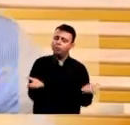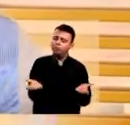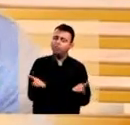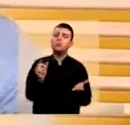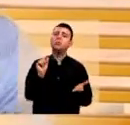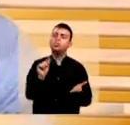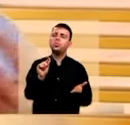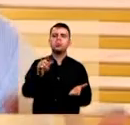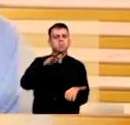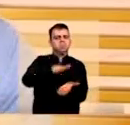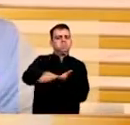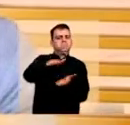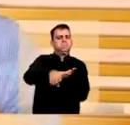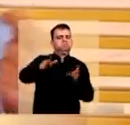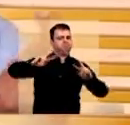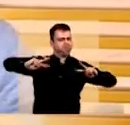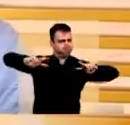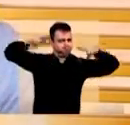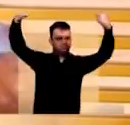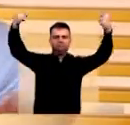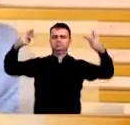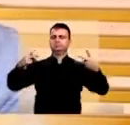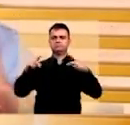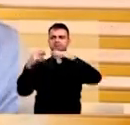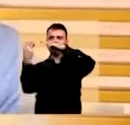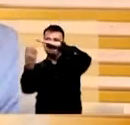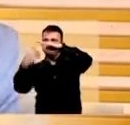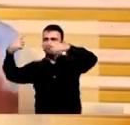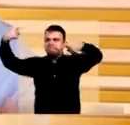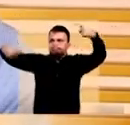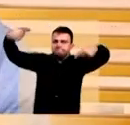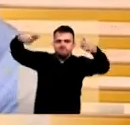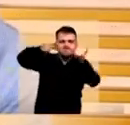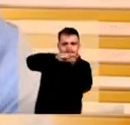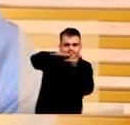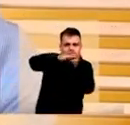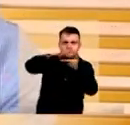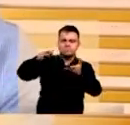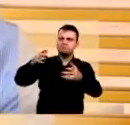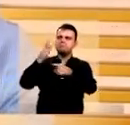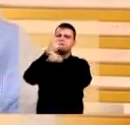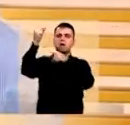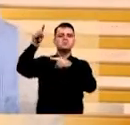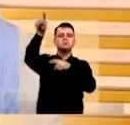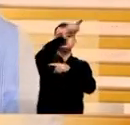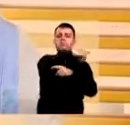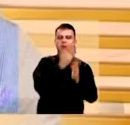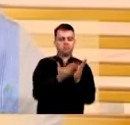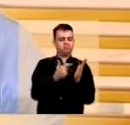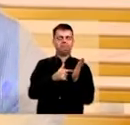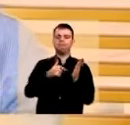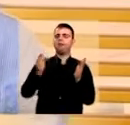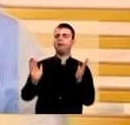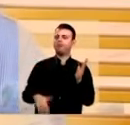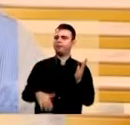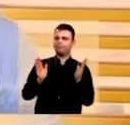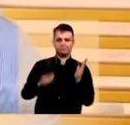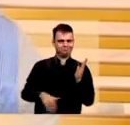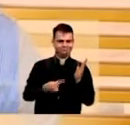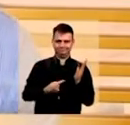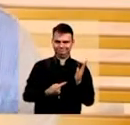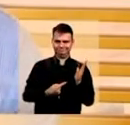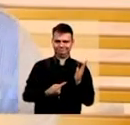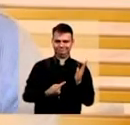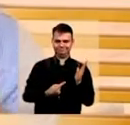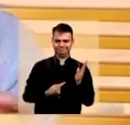você tem uma produção maior, né? A concorrência entre as editoras também aumentou e o livro se barateou, né? De uma certa